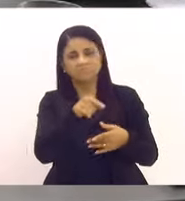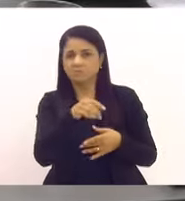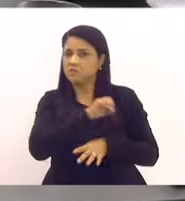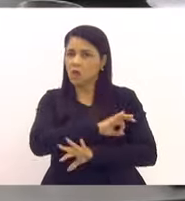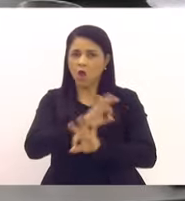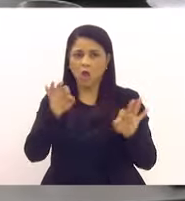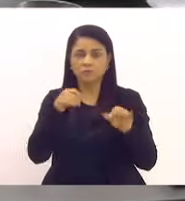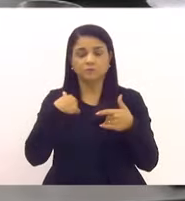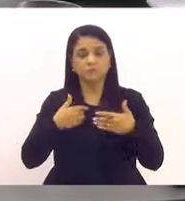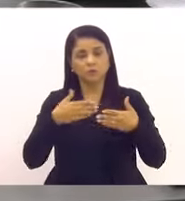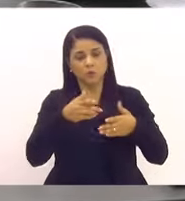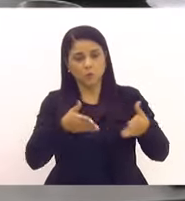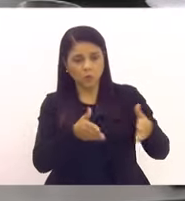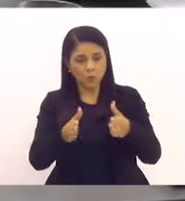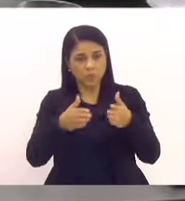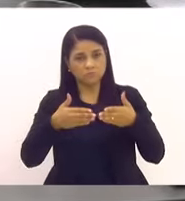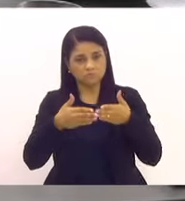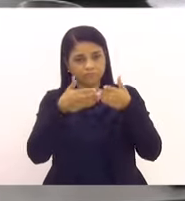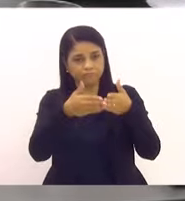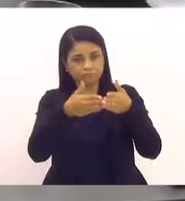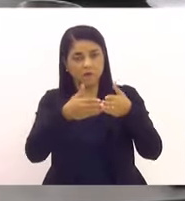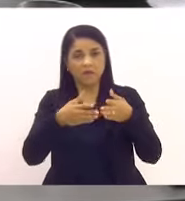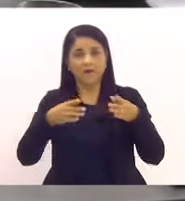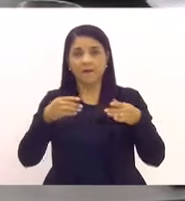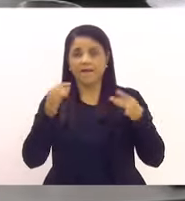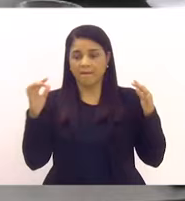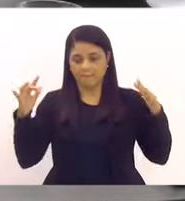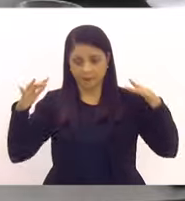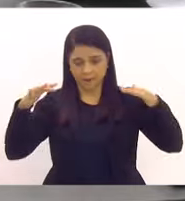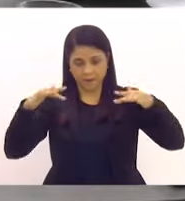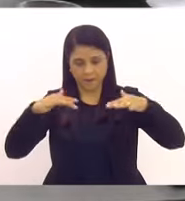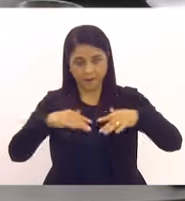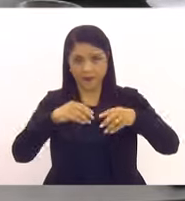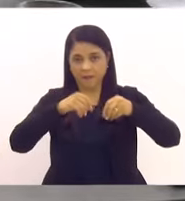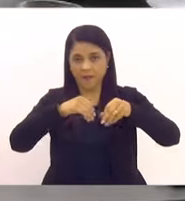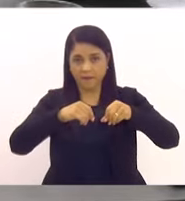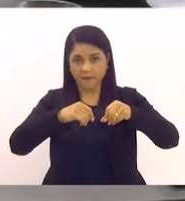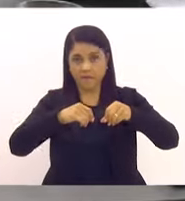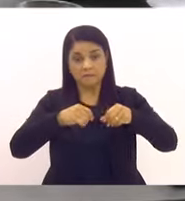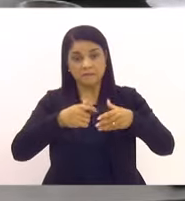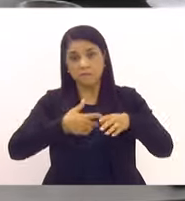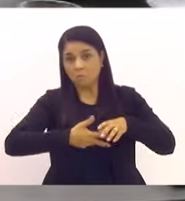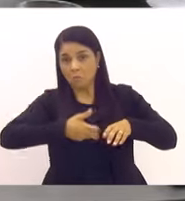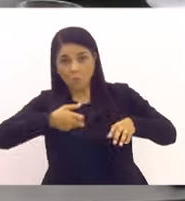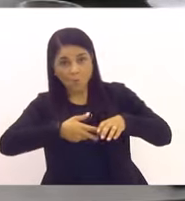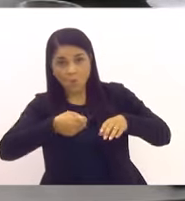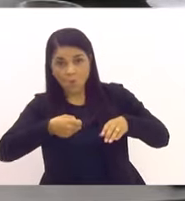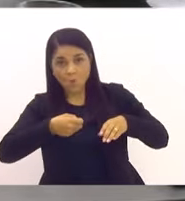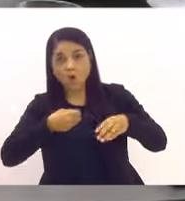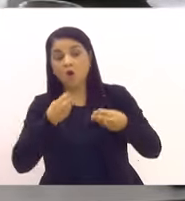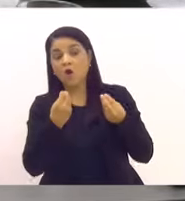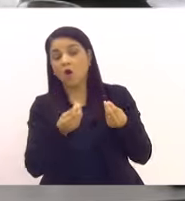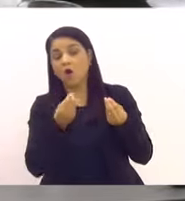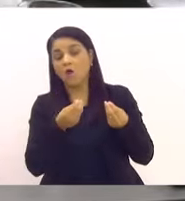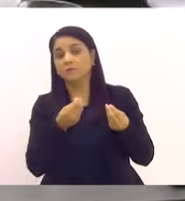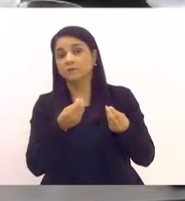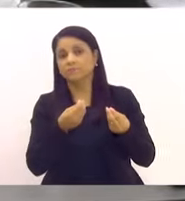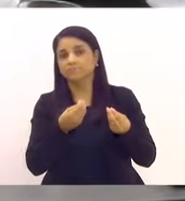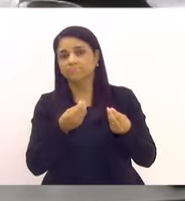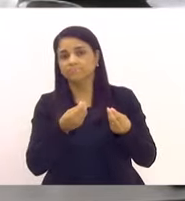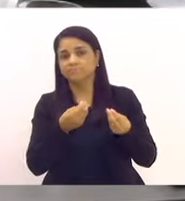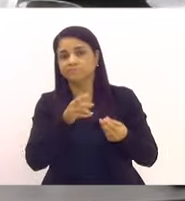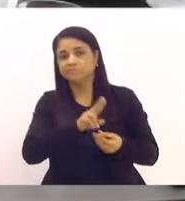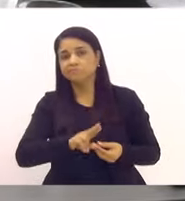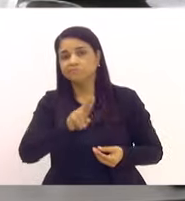de navegação vai sendo assoreado. Se você não faz a dragagem, ele perde a utilidade dele. Então está